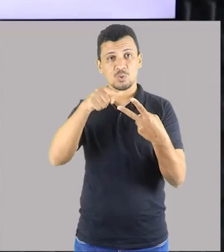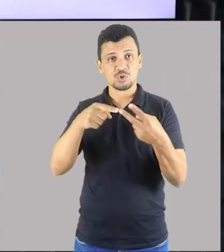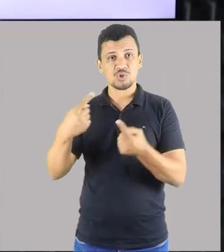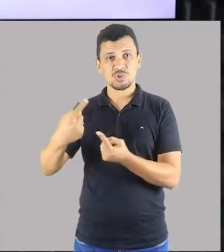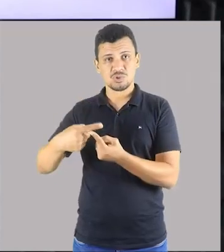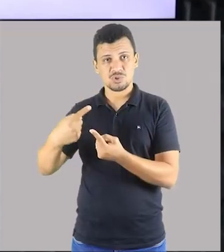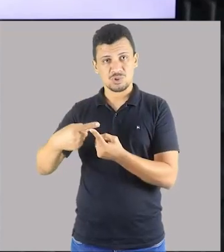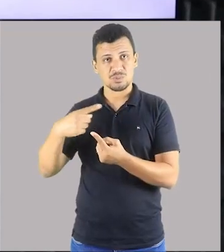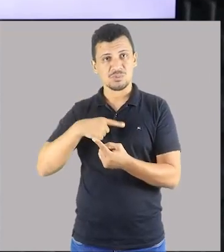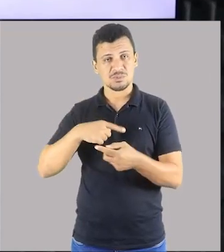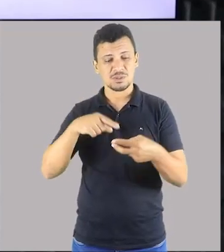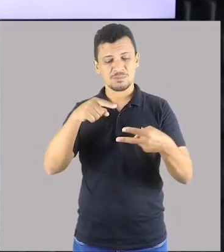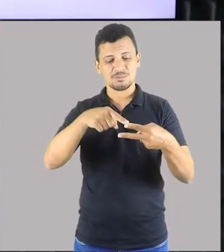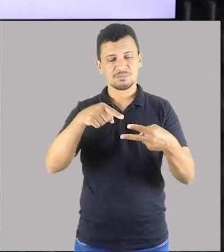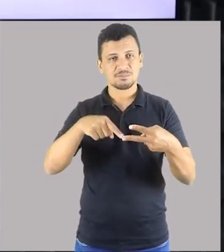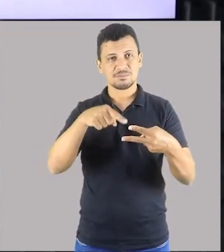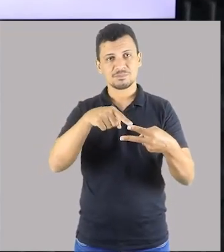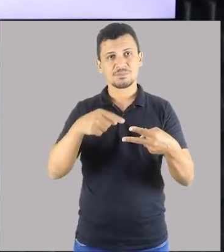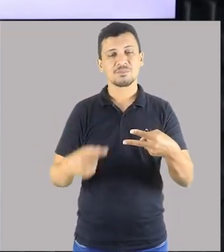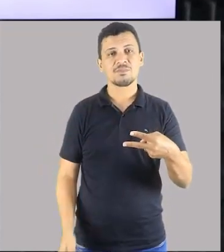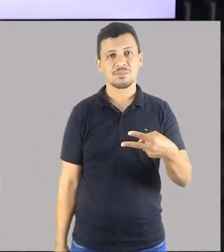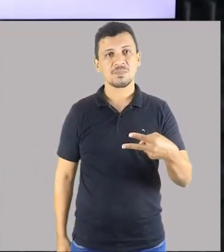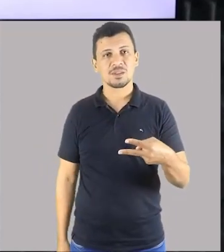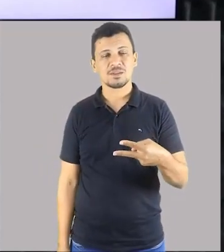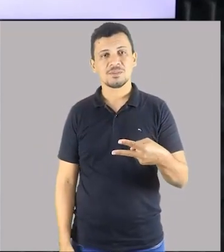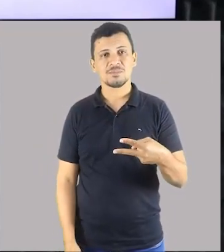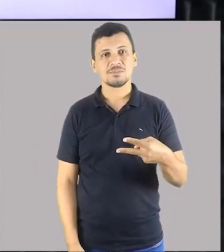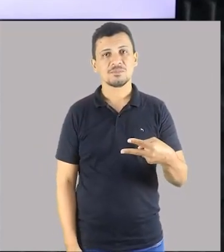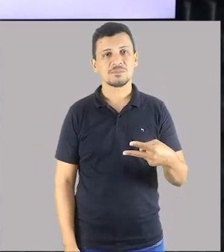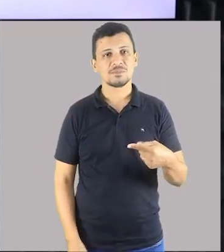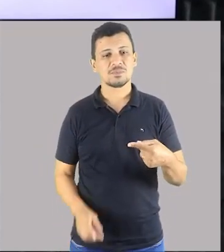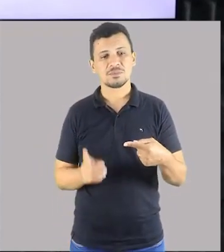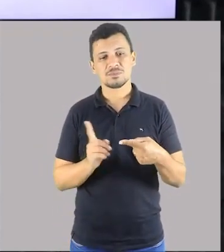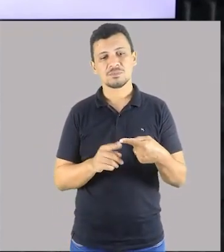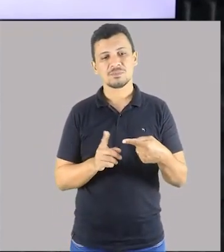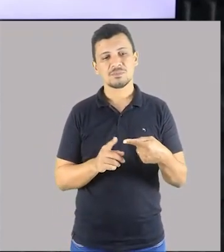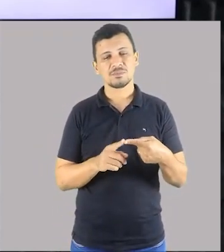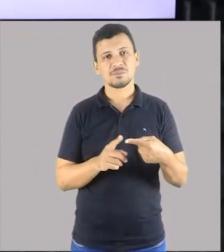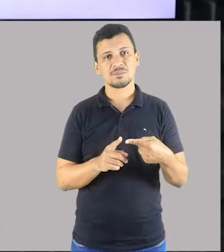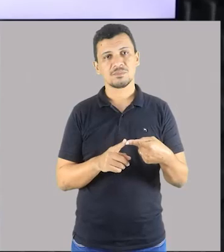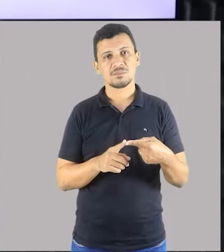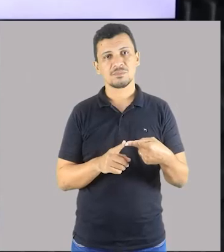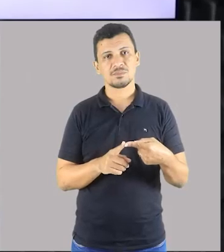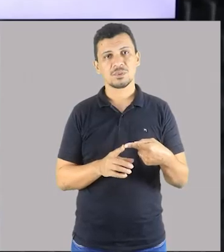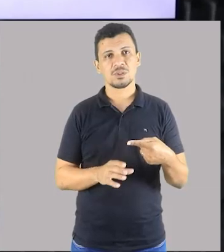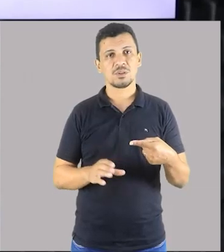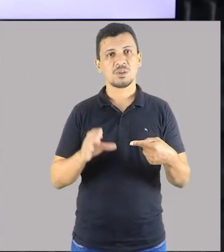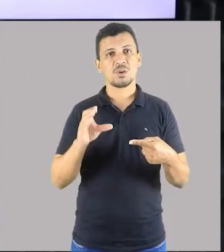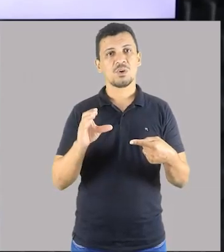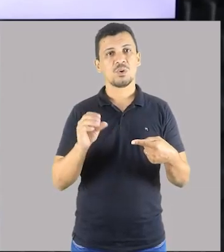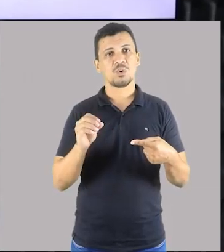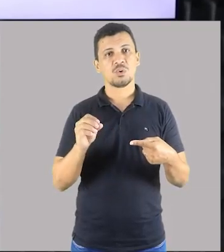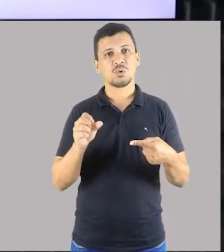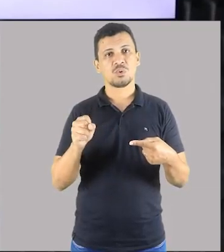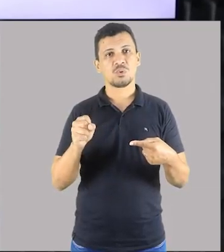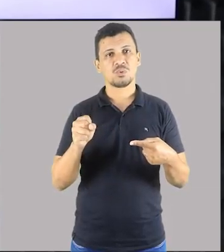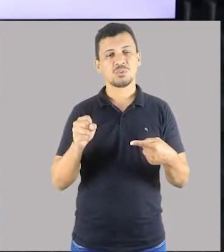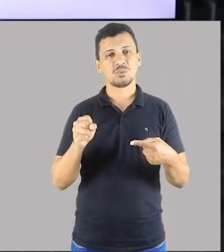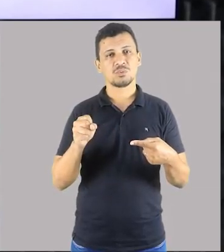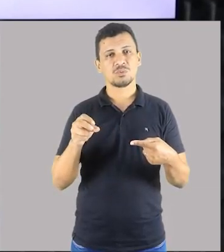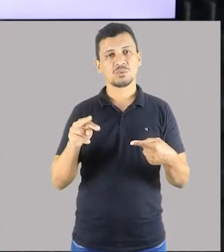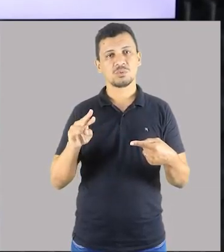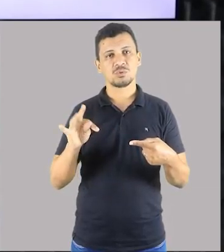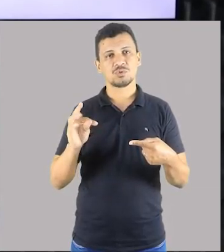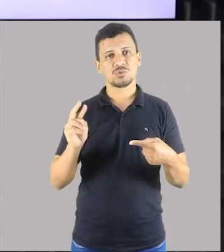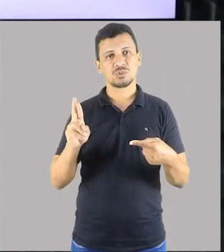agentes que agem sobre esses vasos. São os agentes constritores, que vão fazer com que esse